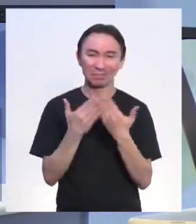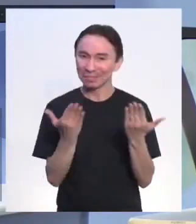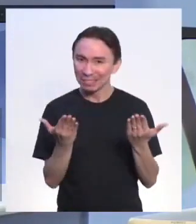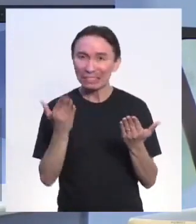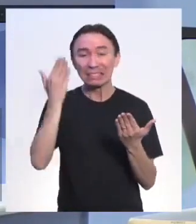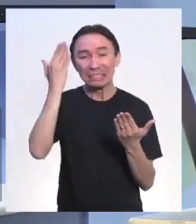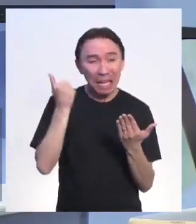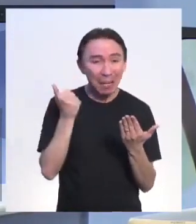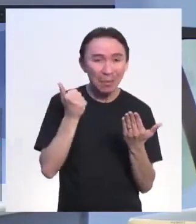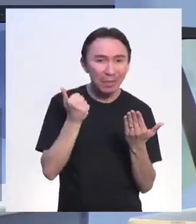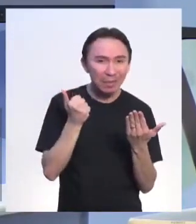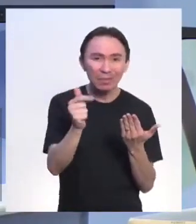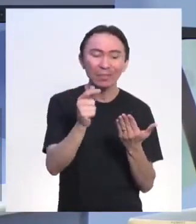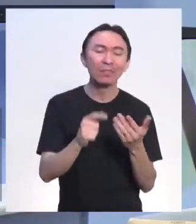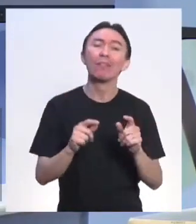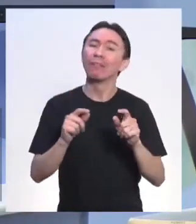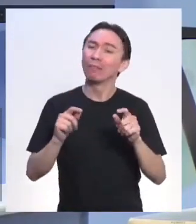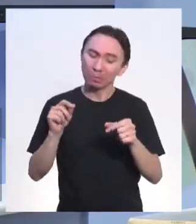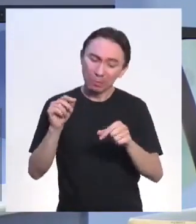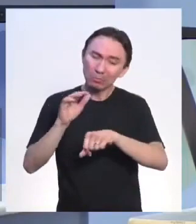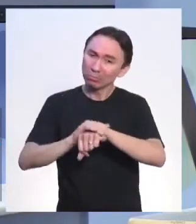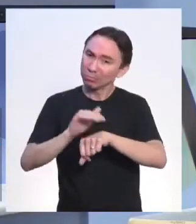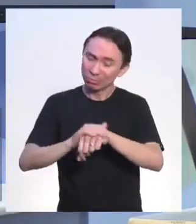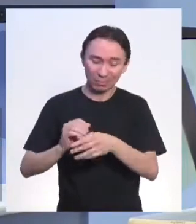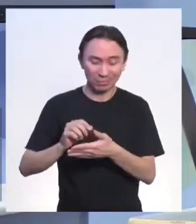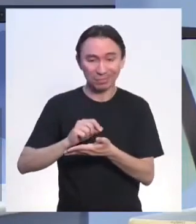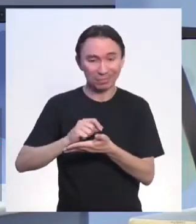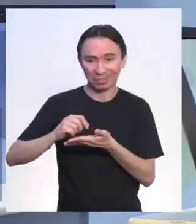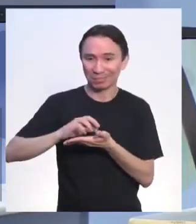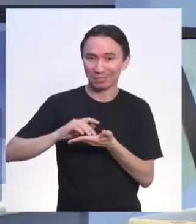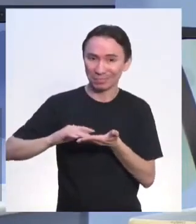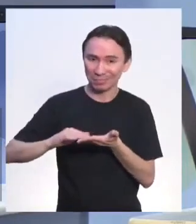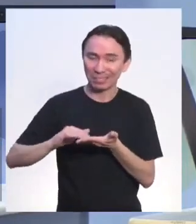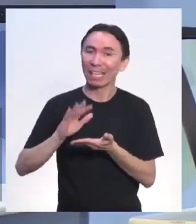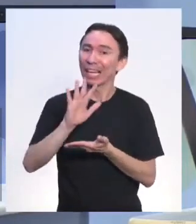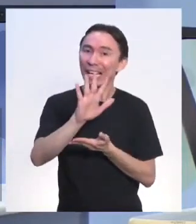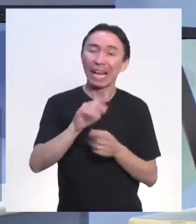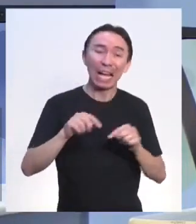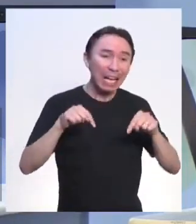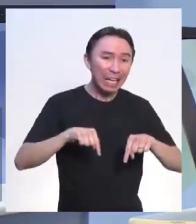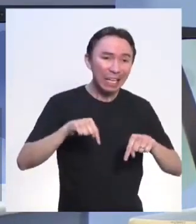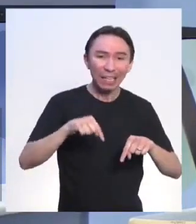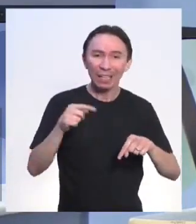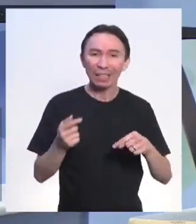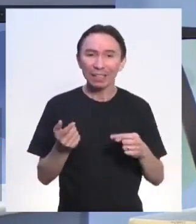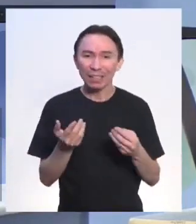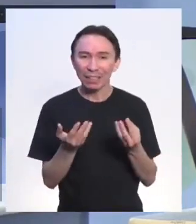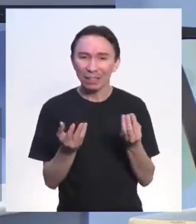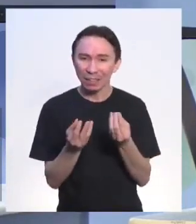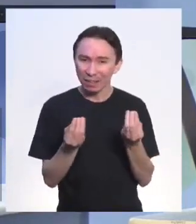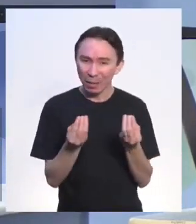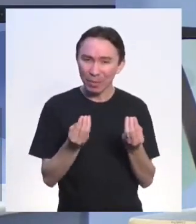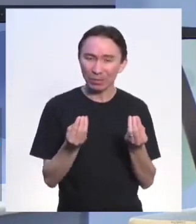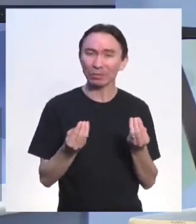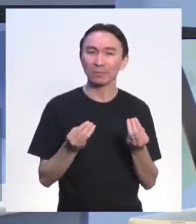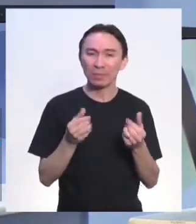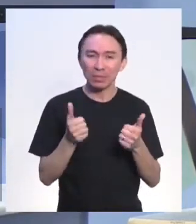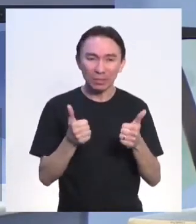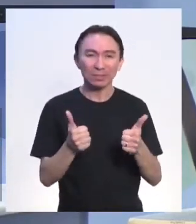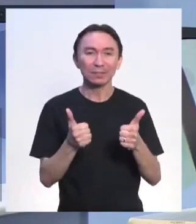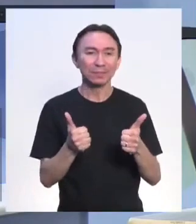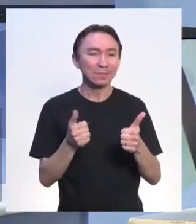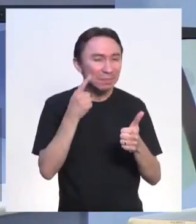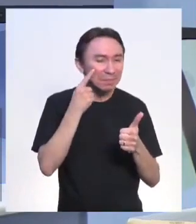sabe, efetue na mão a divisão. É que aqui a nossa aula não dá tempo para isso. E o nosso objetivo